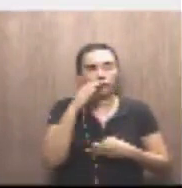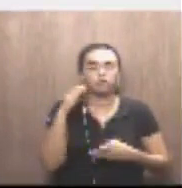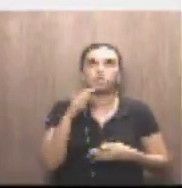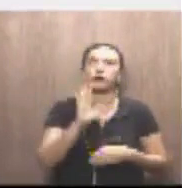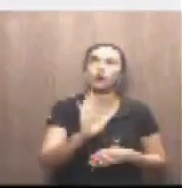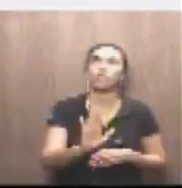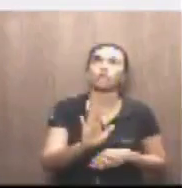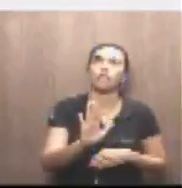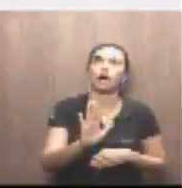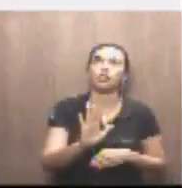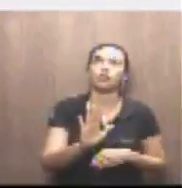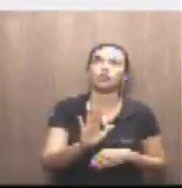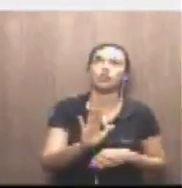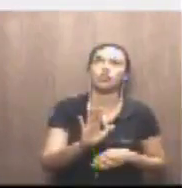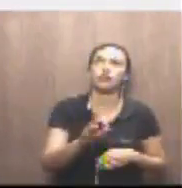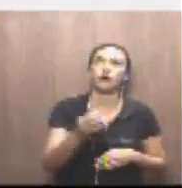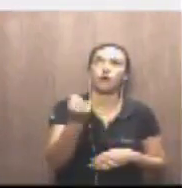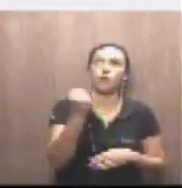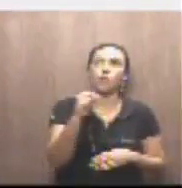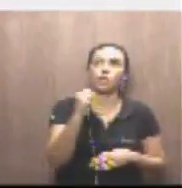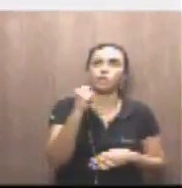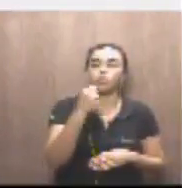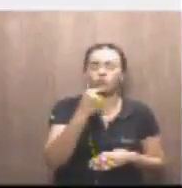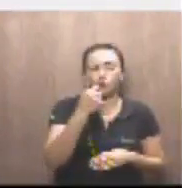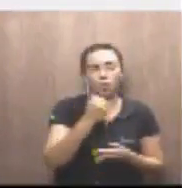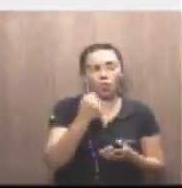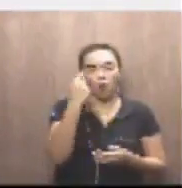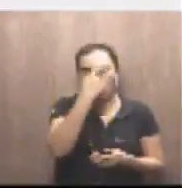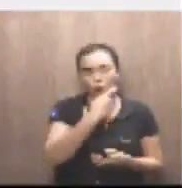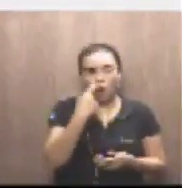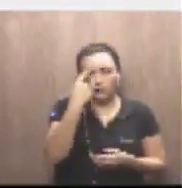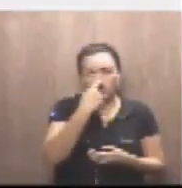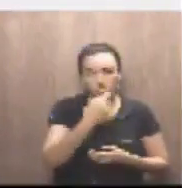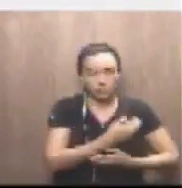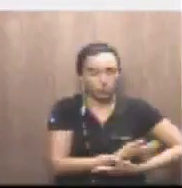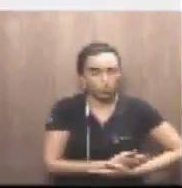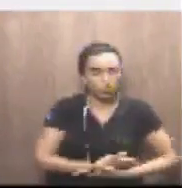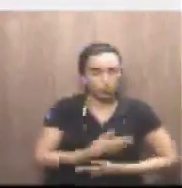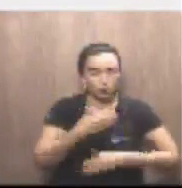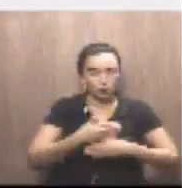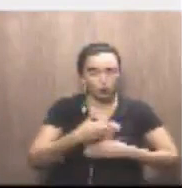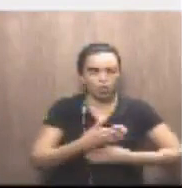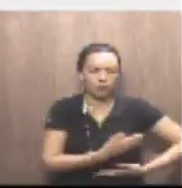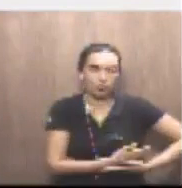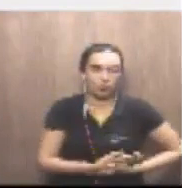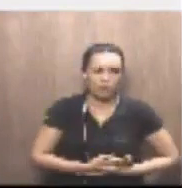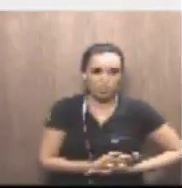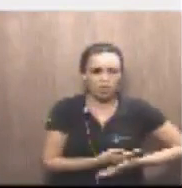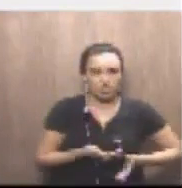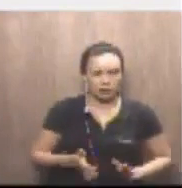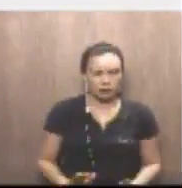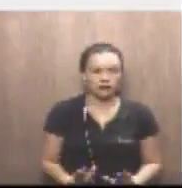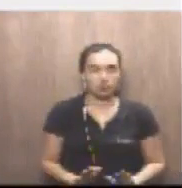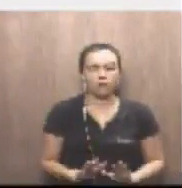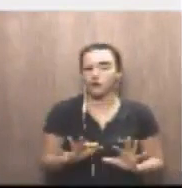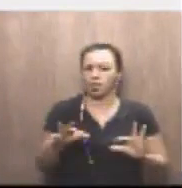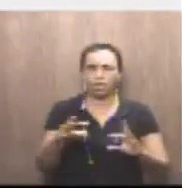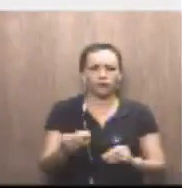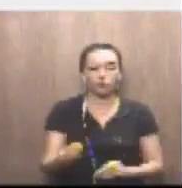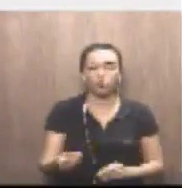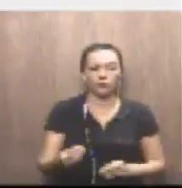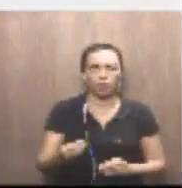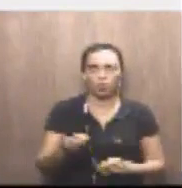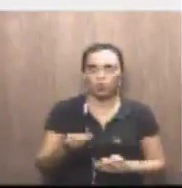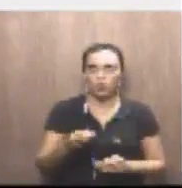recém-nascido. E tudo aquilo que é infundido na mãe vai diretamente, porque atravessa a